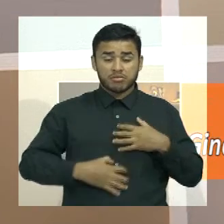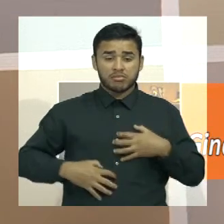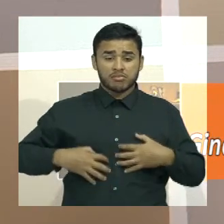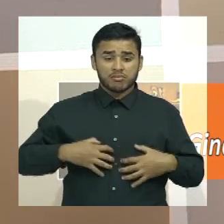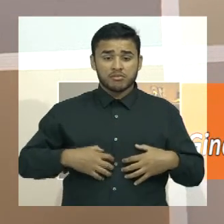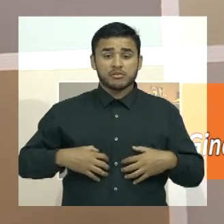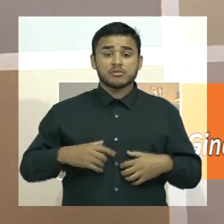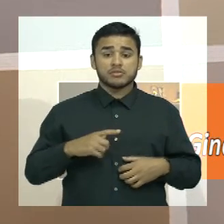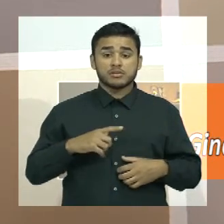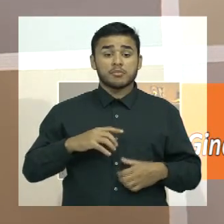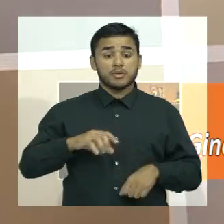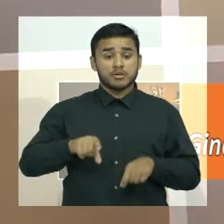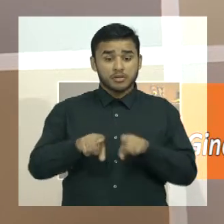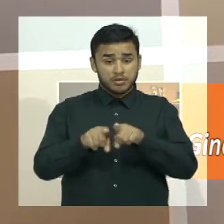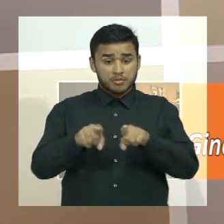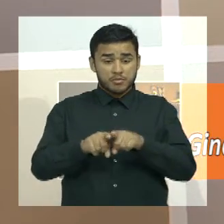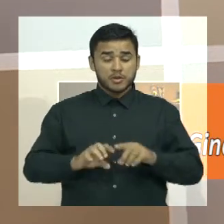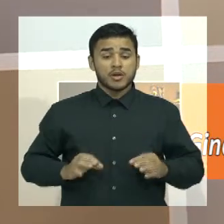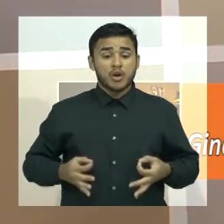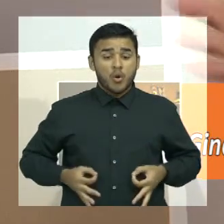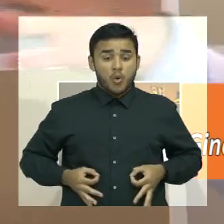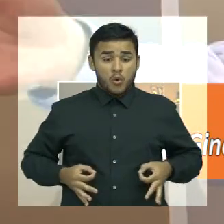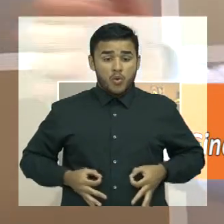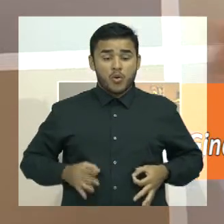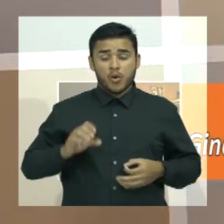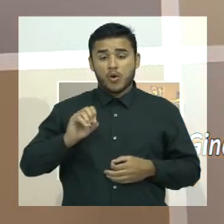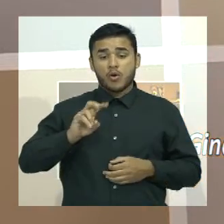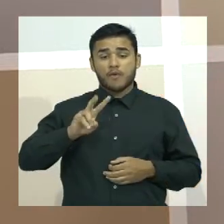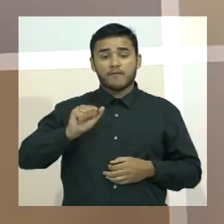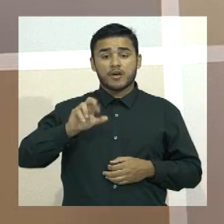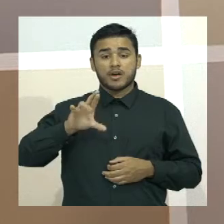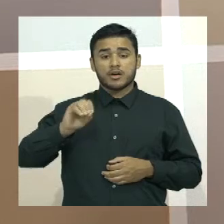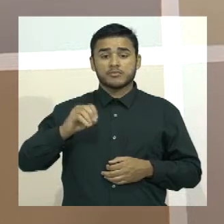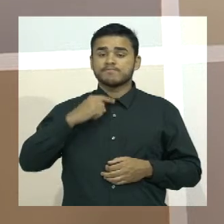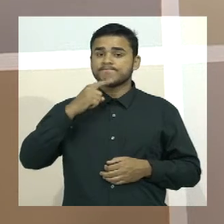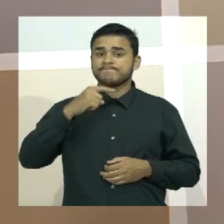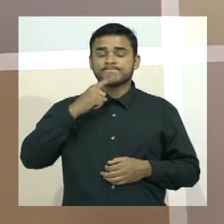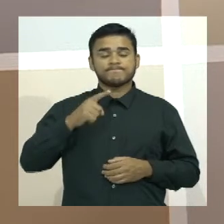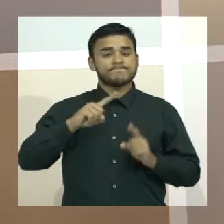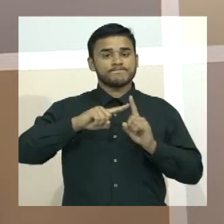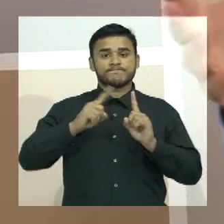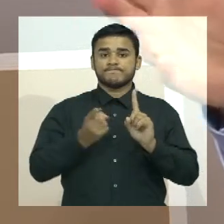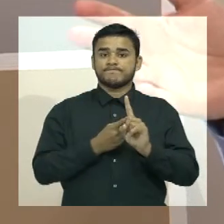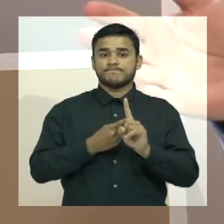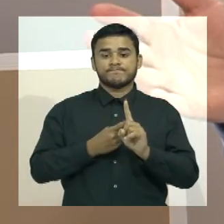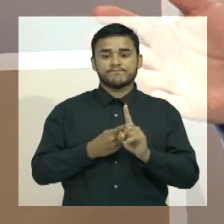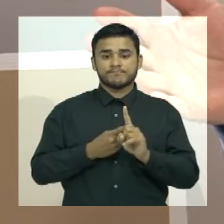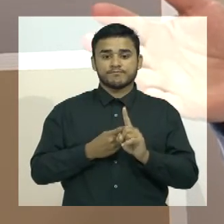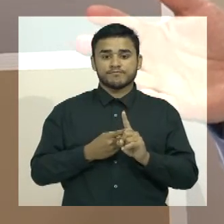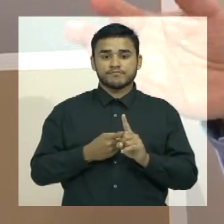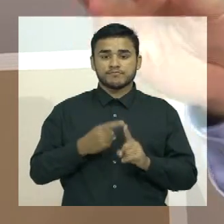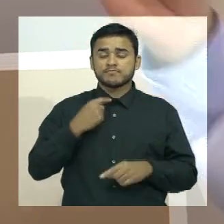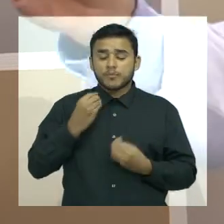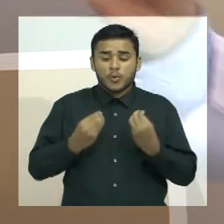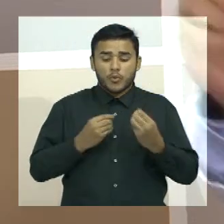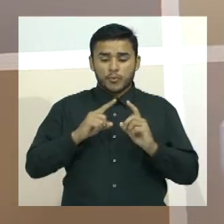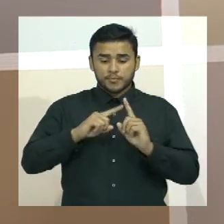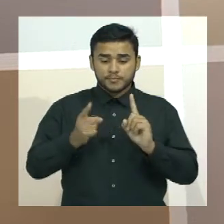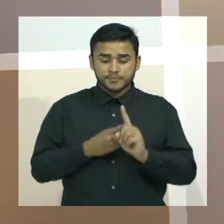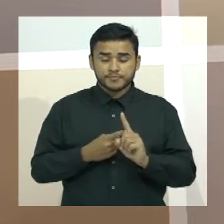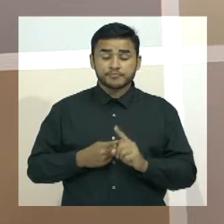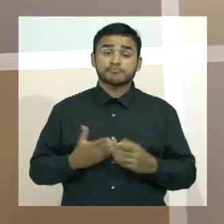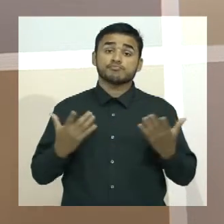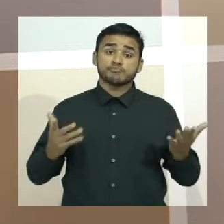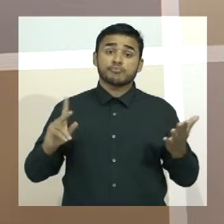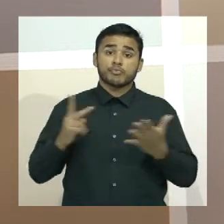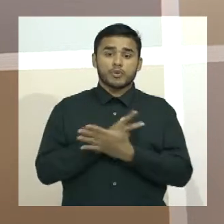ataca o ovário. E uma boa parte desse percentual, a mulher não consegue mais engravidar. Ela perde a capacidade reprodutiva. Qual foi a minha